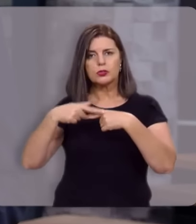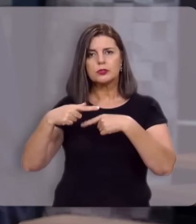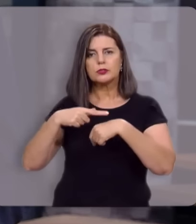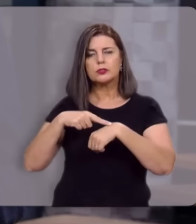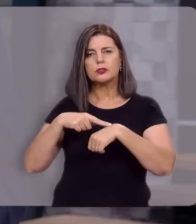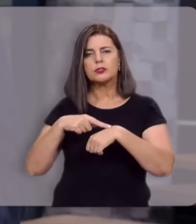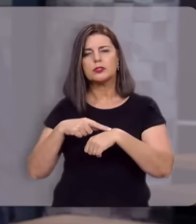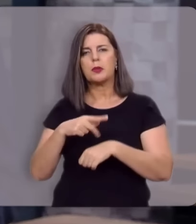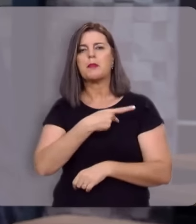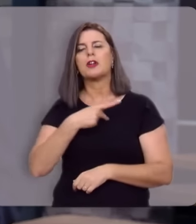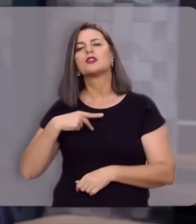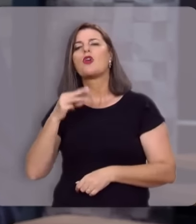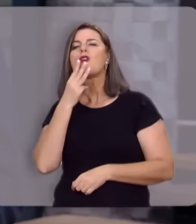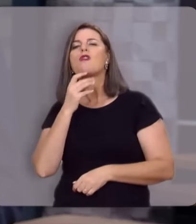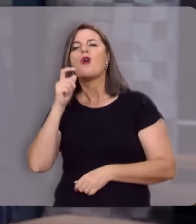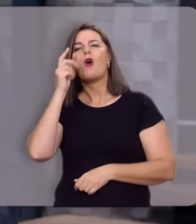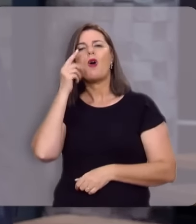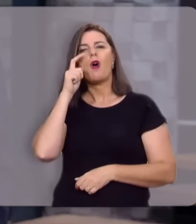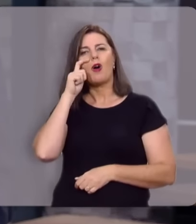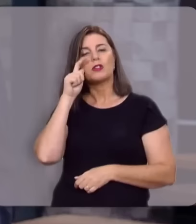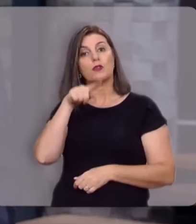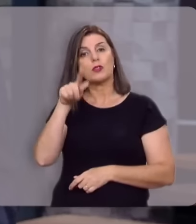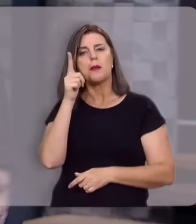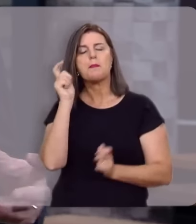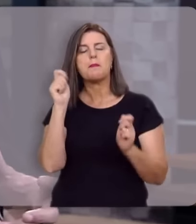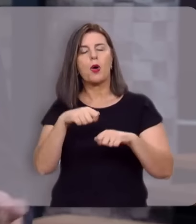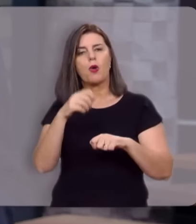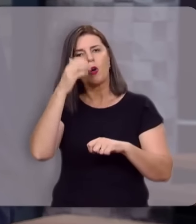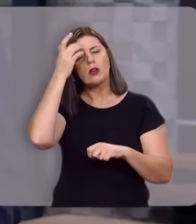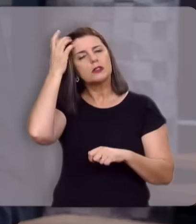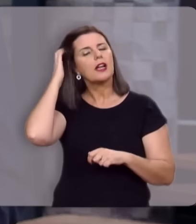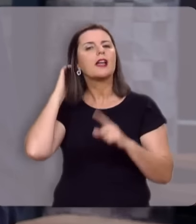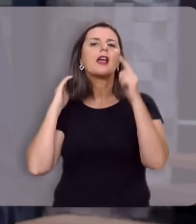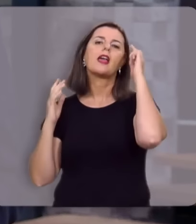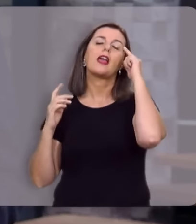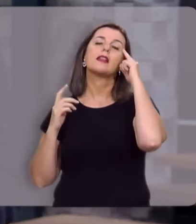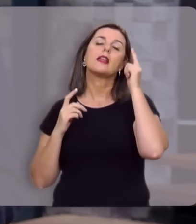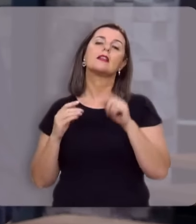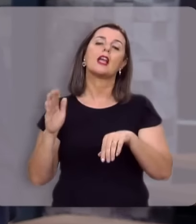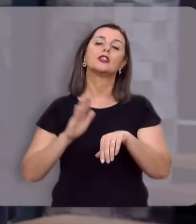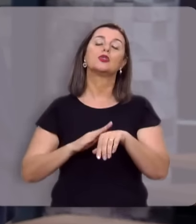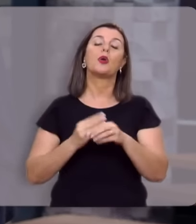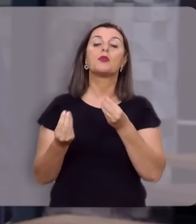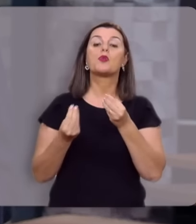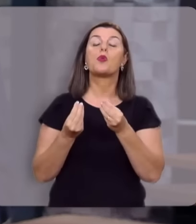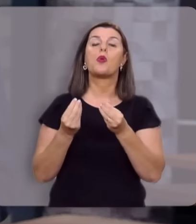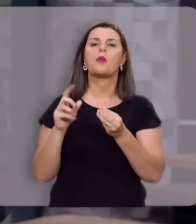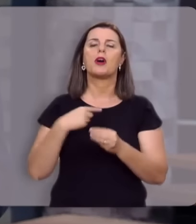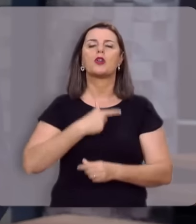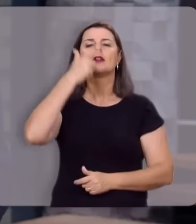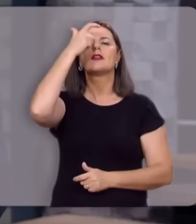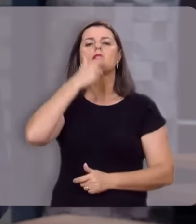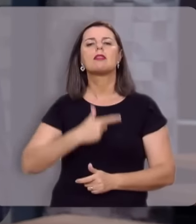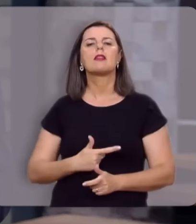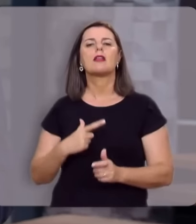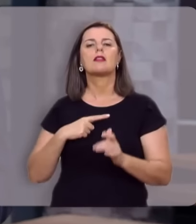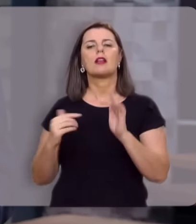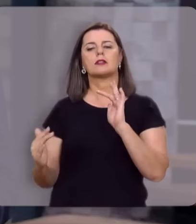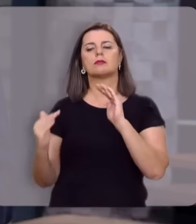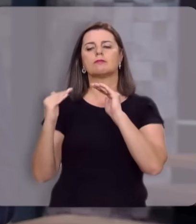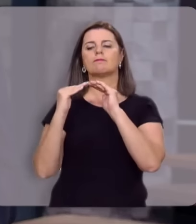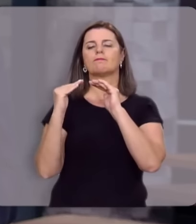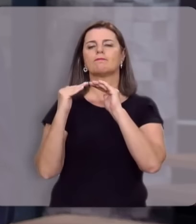pouco com o reverendo Roster Guimarães Lopes, você possa ser conduzido nessa perspectiva de como a nossa identidade